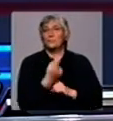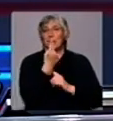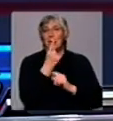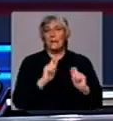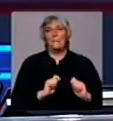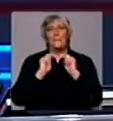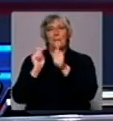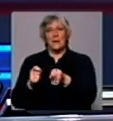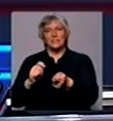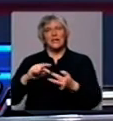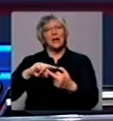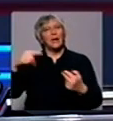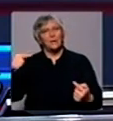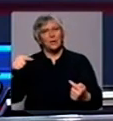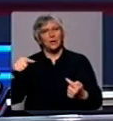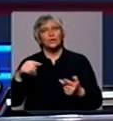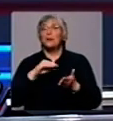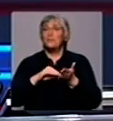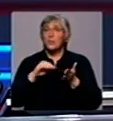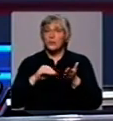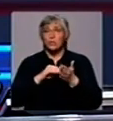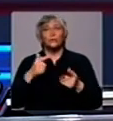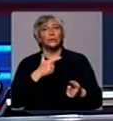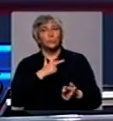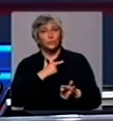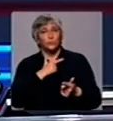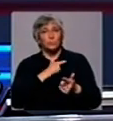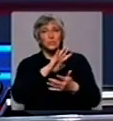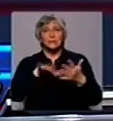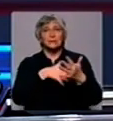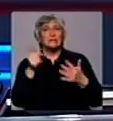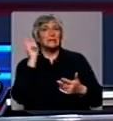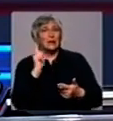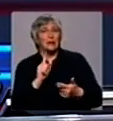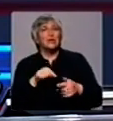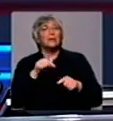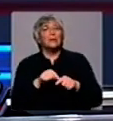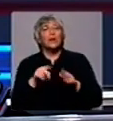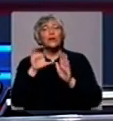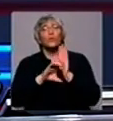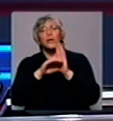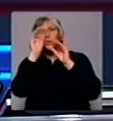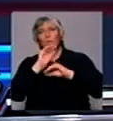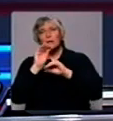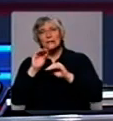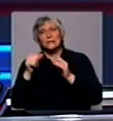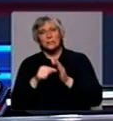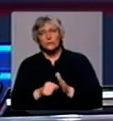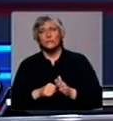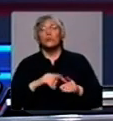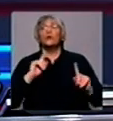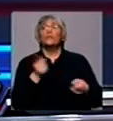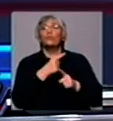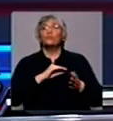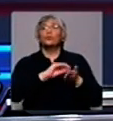câmaras questões como matrículas, turmas, calendário escolar e uma parte do currículo. A contratação de professores mantém-se